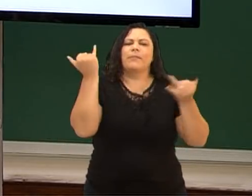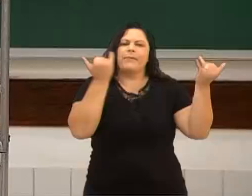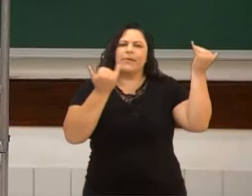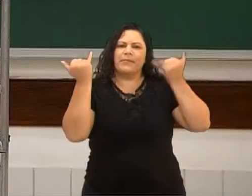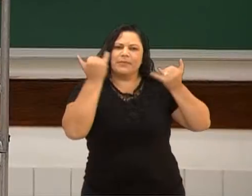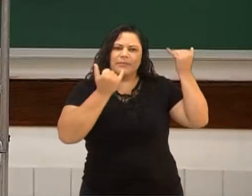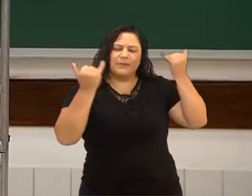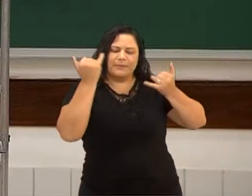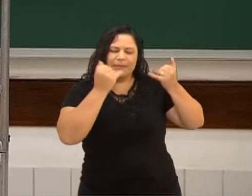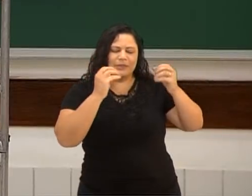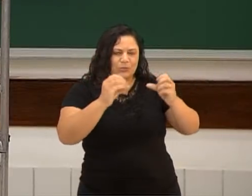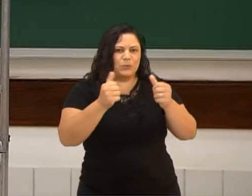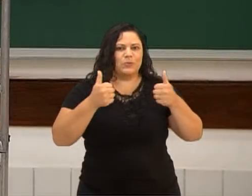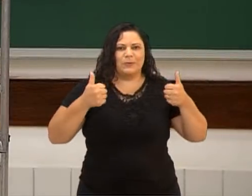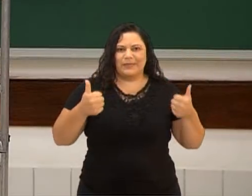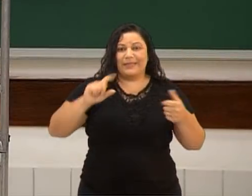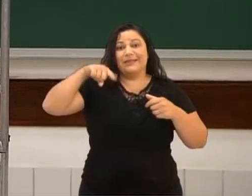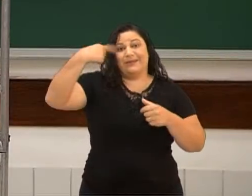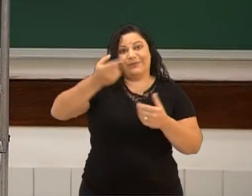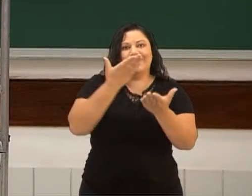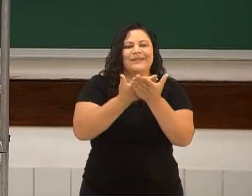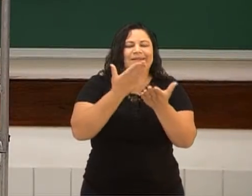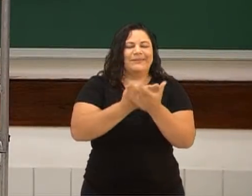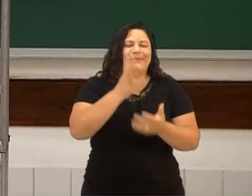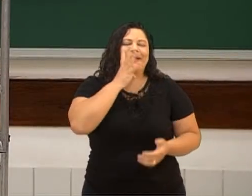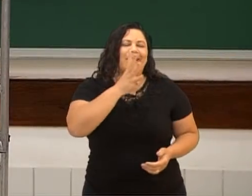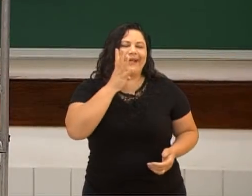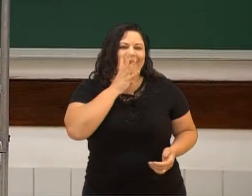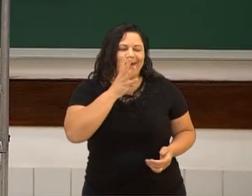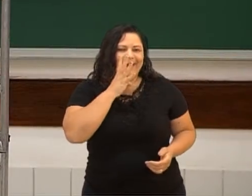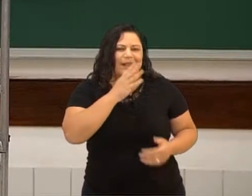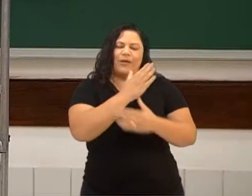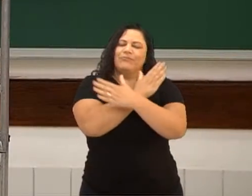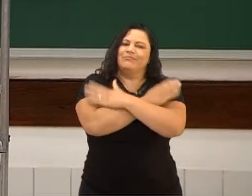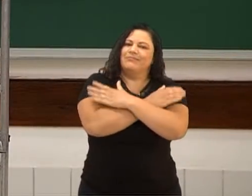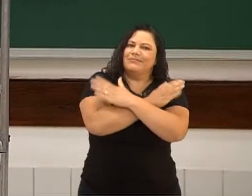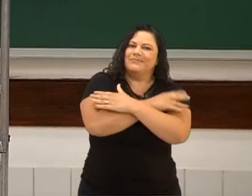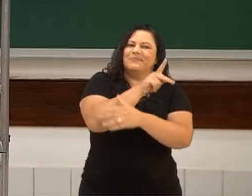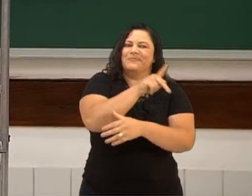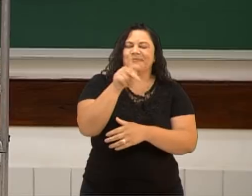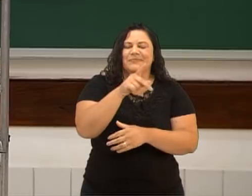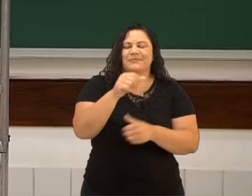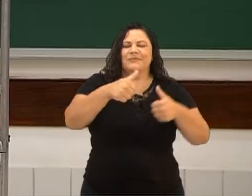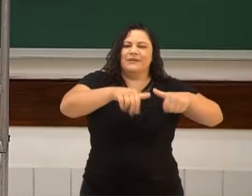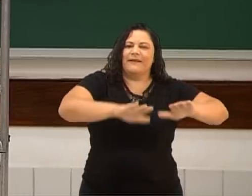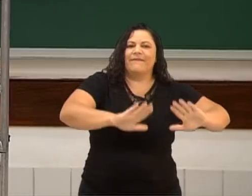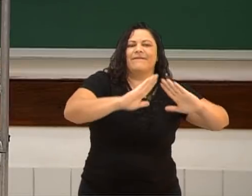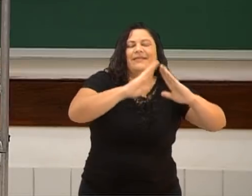mapas e tudo mais. A próxima aula está bem legal. Não percam, um abraço da professora e fiquem bem!